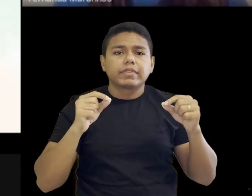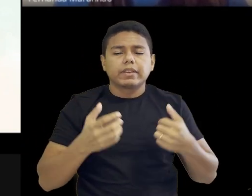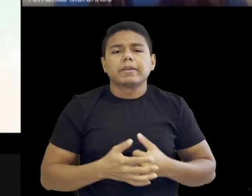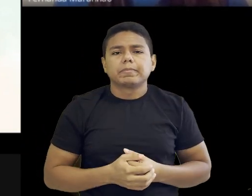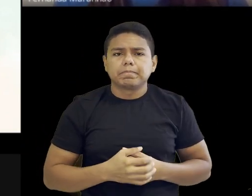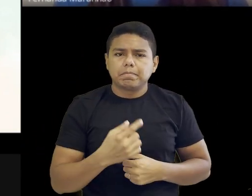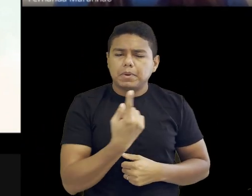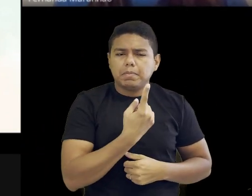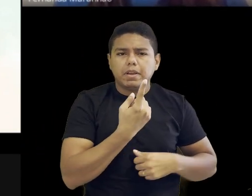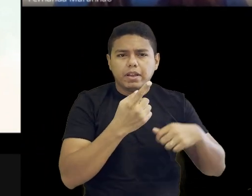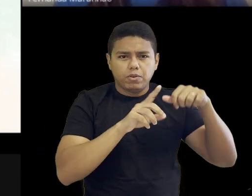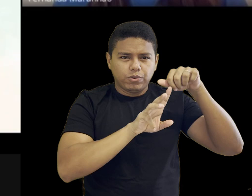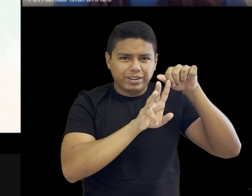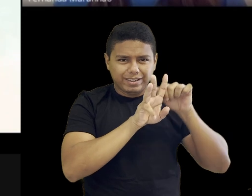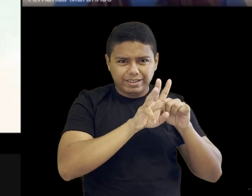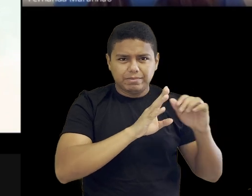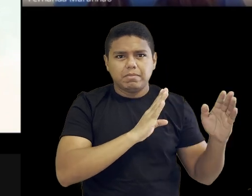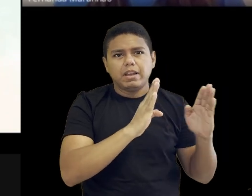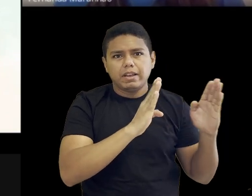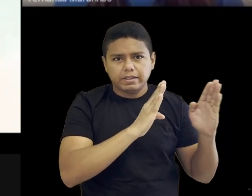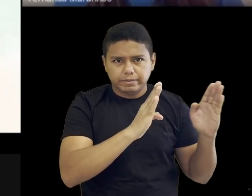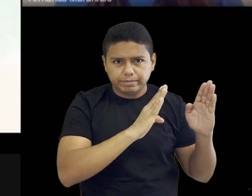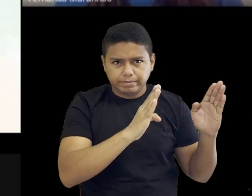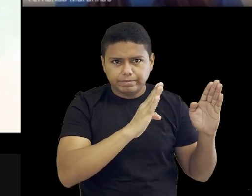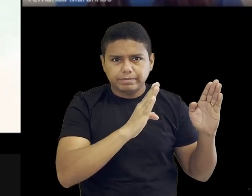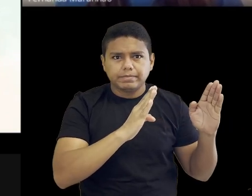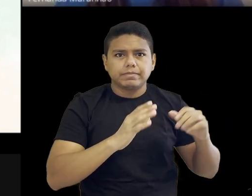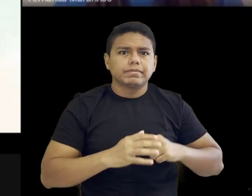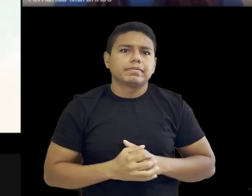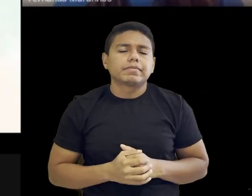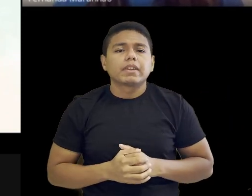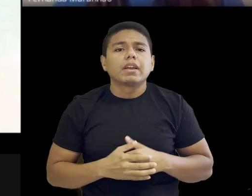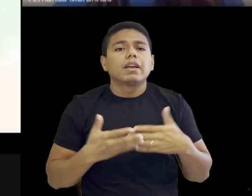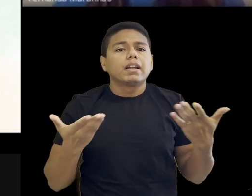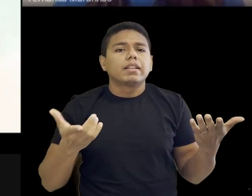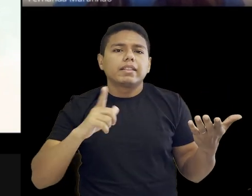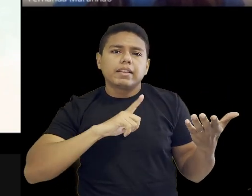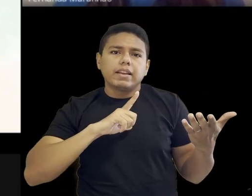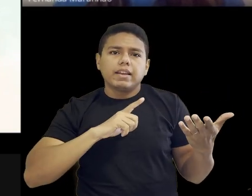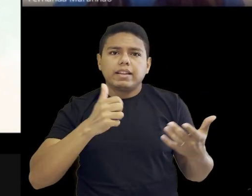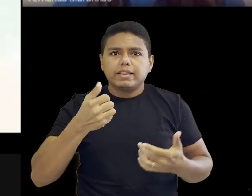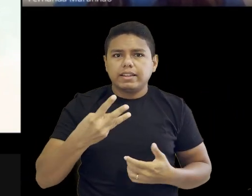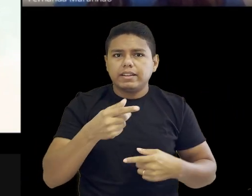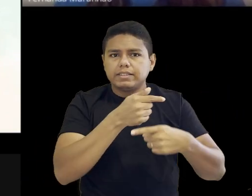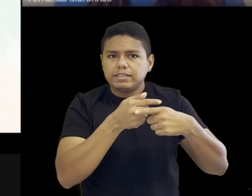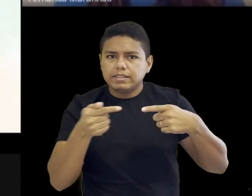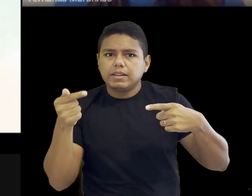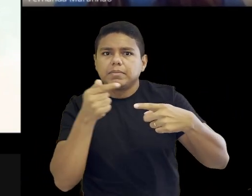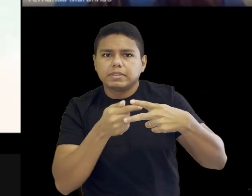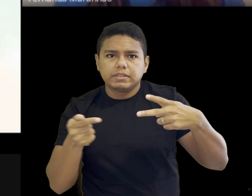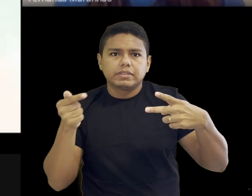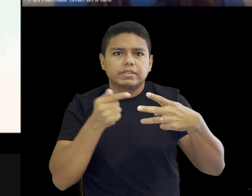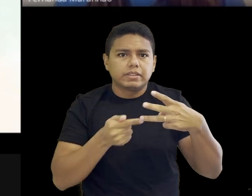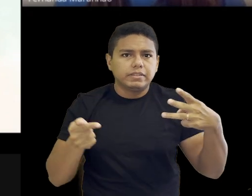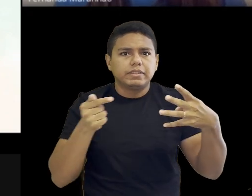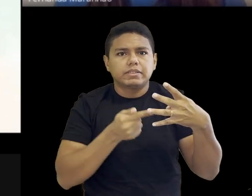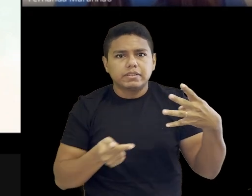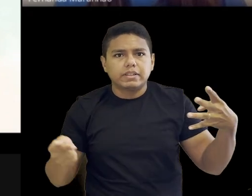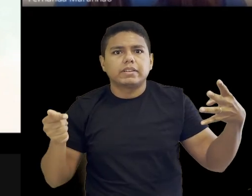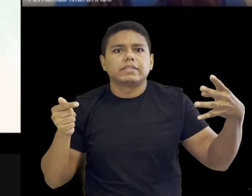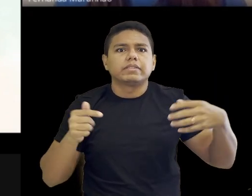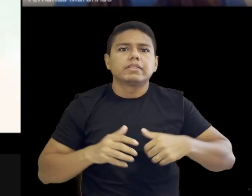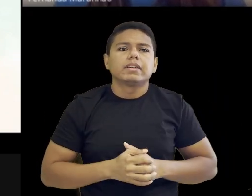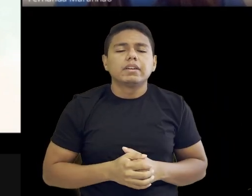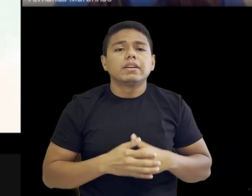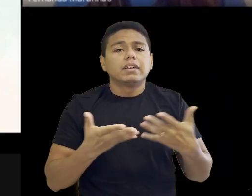no primeiro trimestre da gravidez. O primeiro trimestre ele é compreendido do início da gravidez, do diagnóstico, até 13 semanas e 6 dias